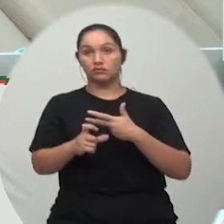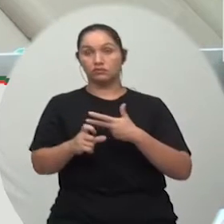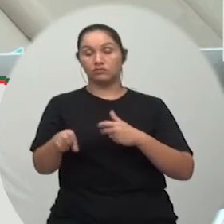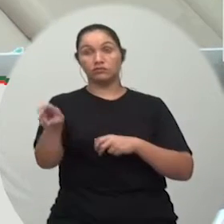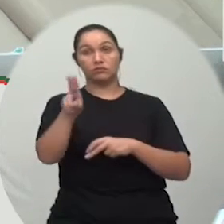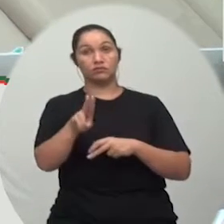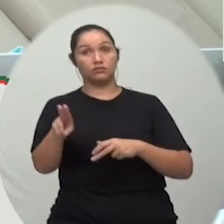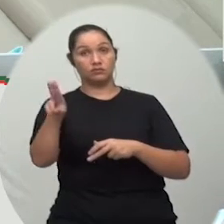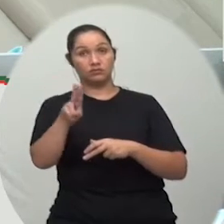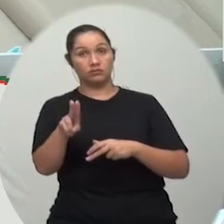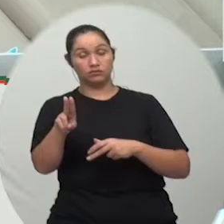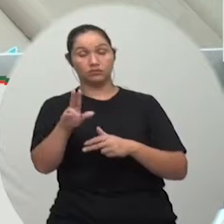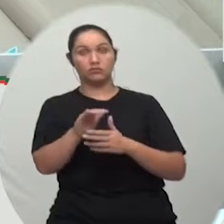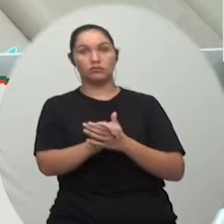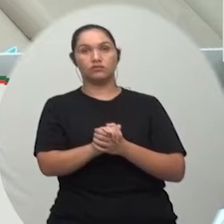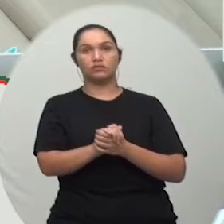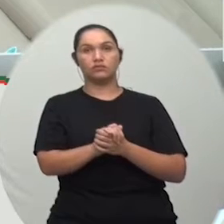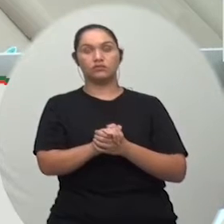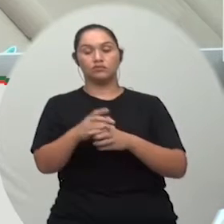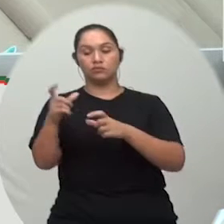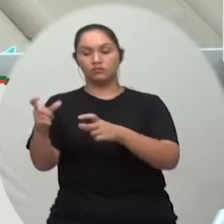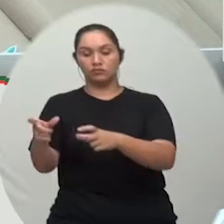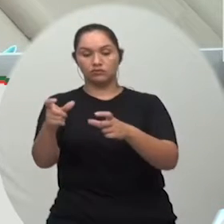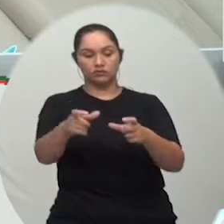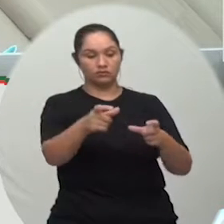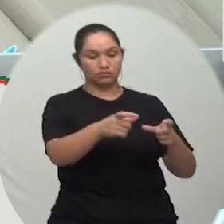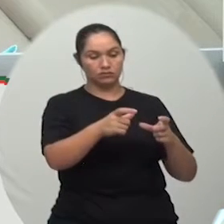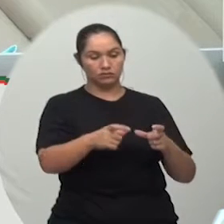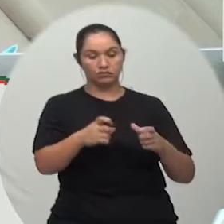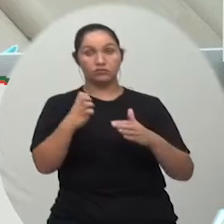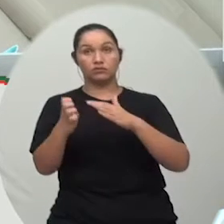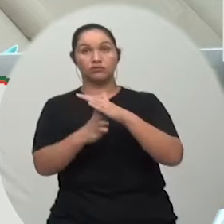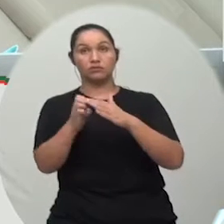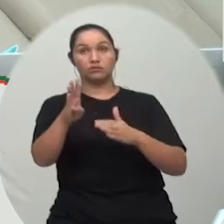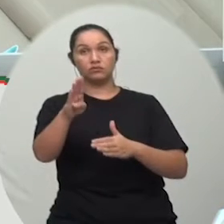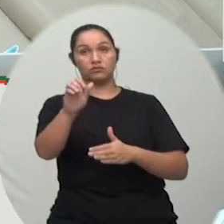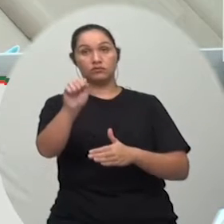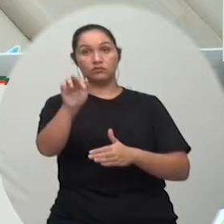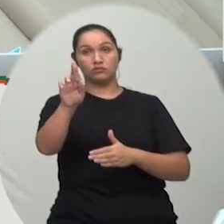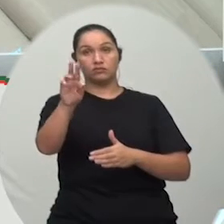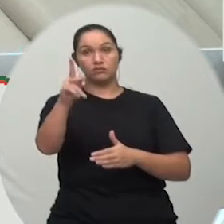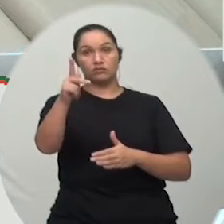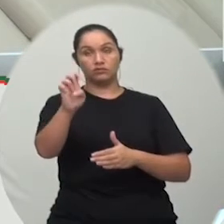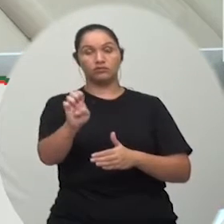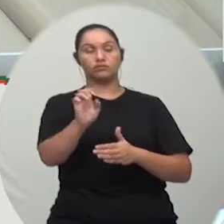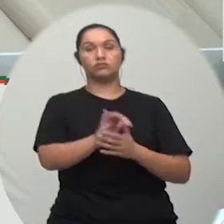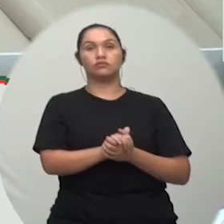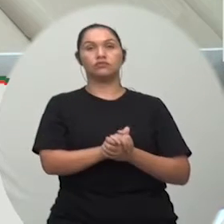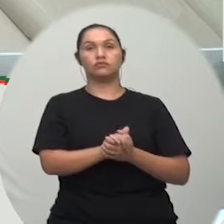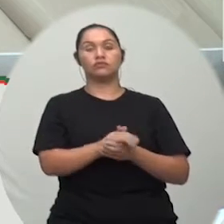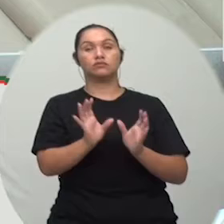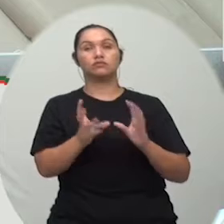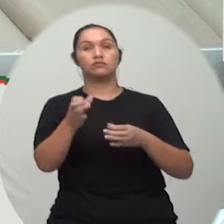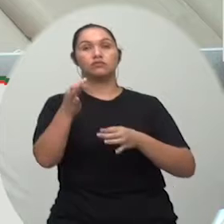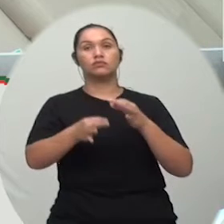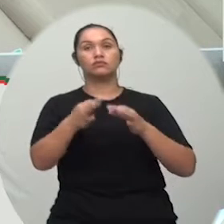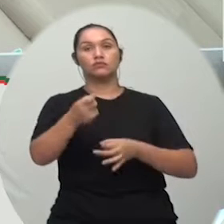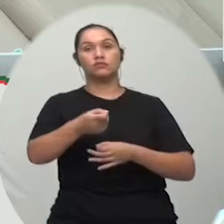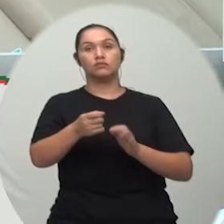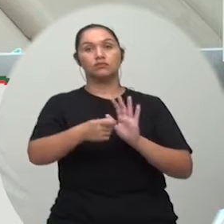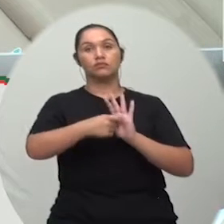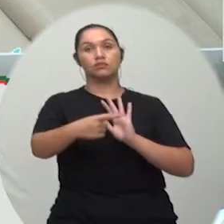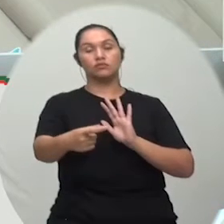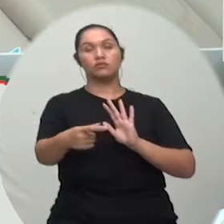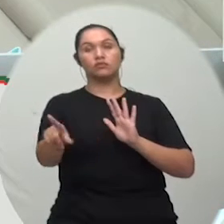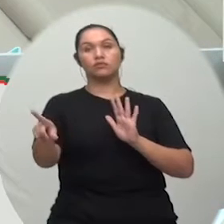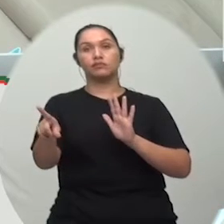de oneroso de área de terra à empresa Barpe S.A. Limitada. A Comissão de Justiça e Redação